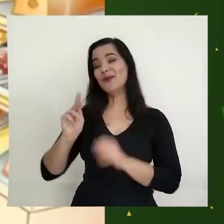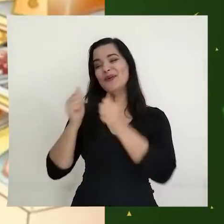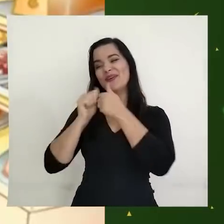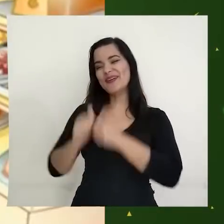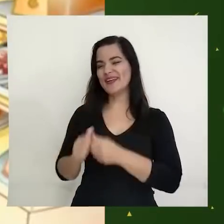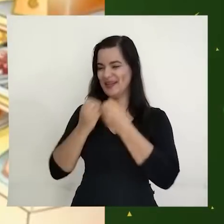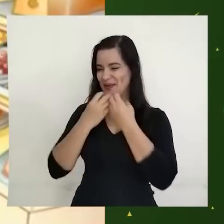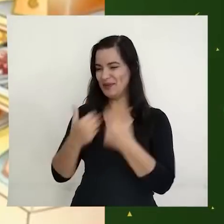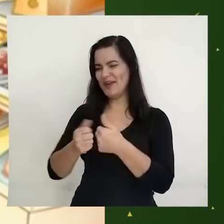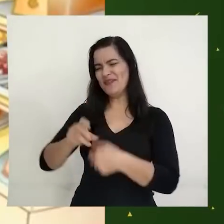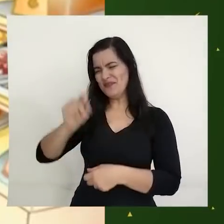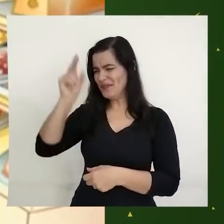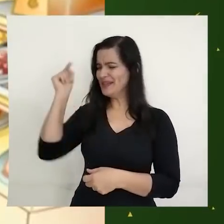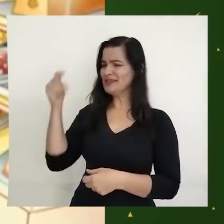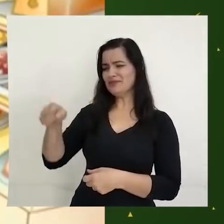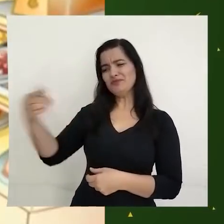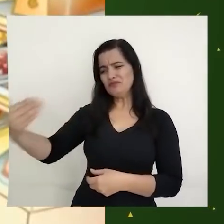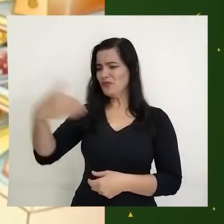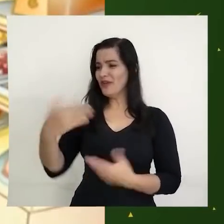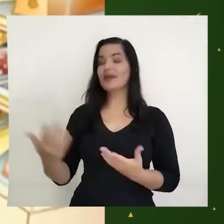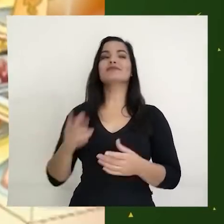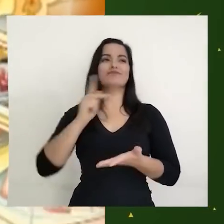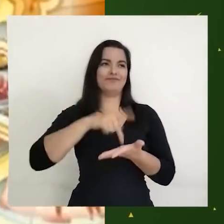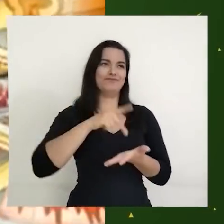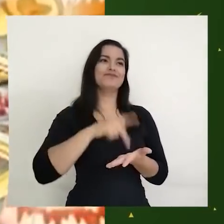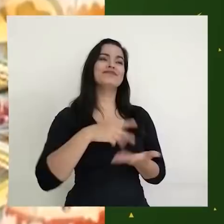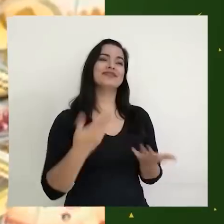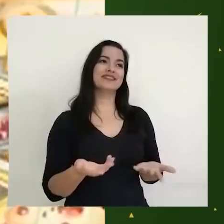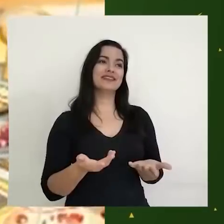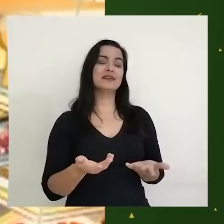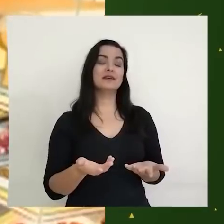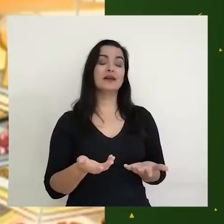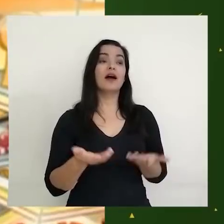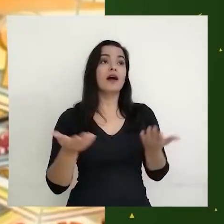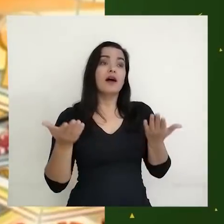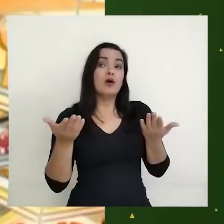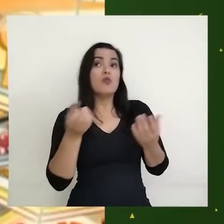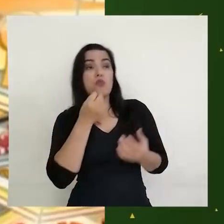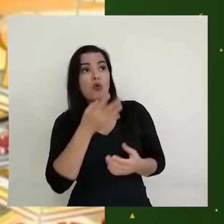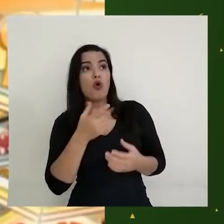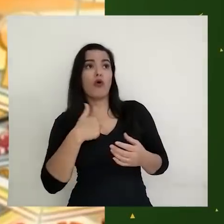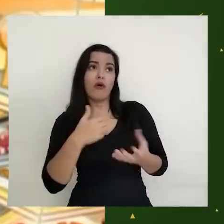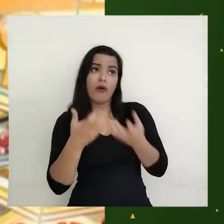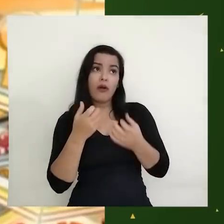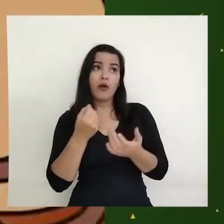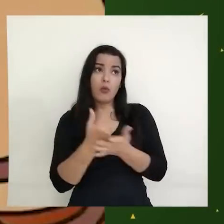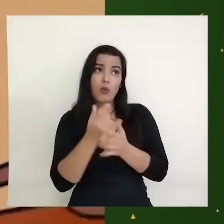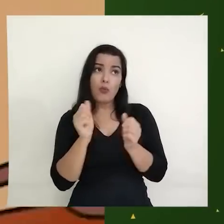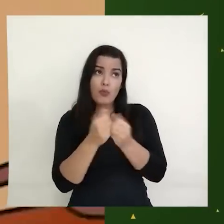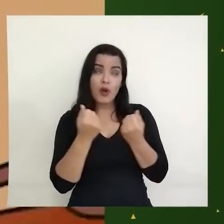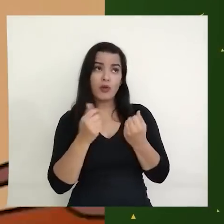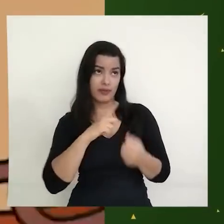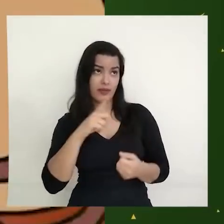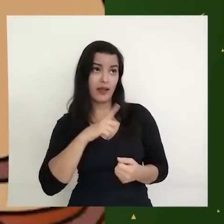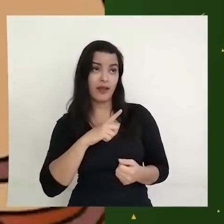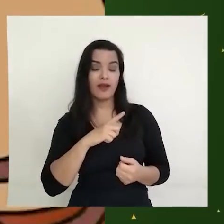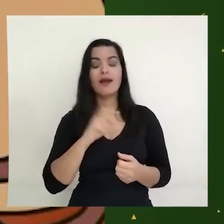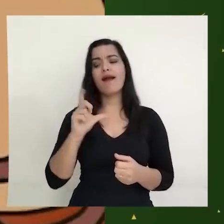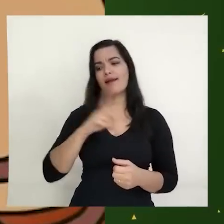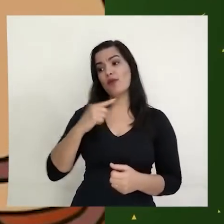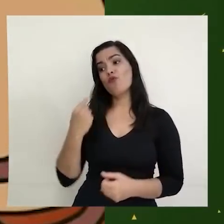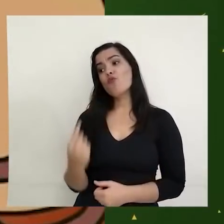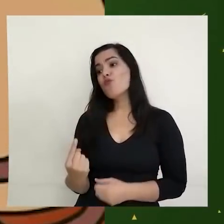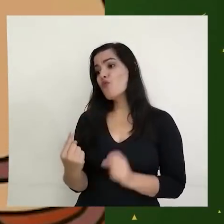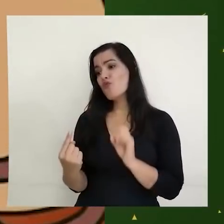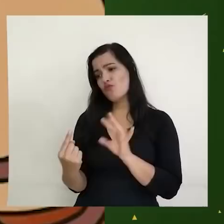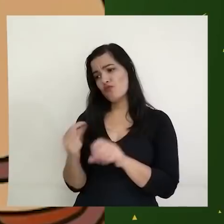Oi, dona Kika, há quanto tempo? Um tempão. Por falar nisso, tem pão? Tem um só, mas em